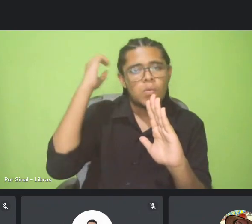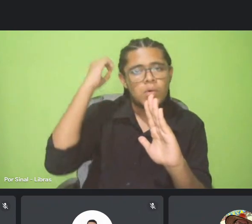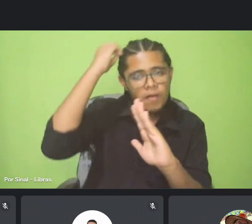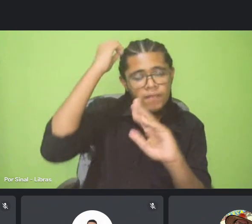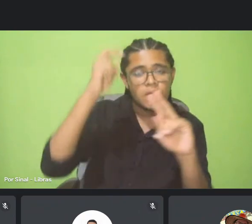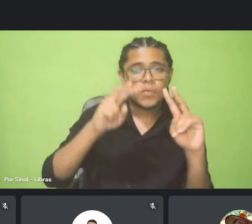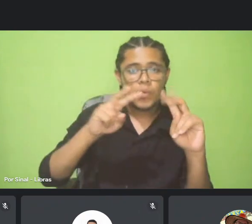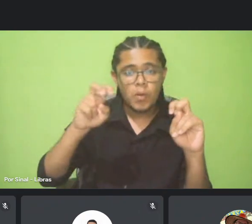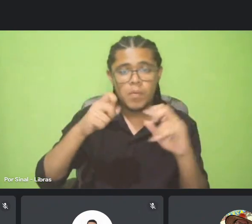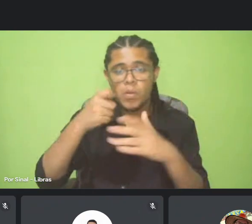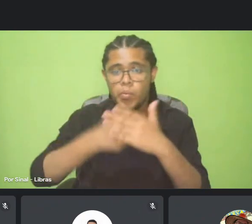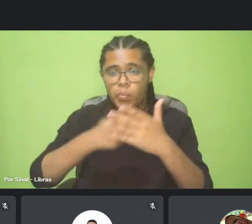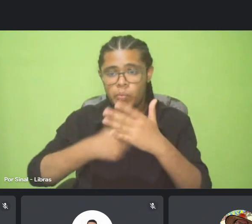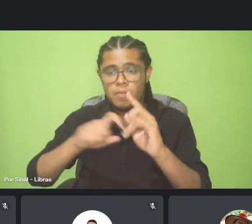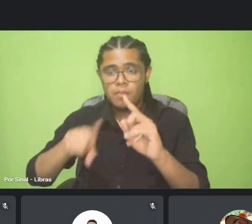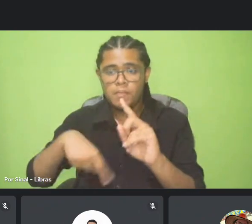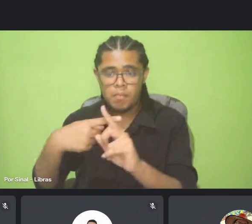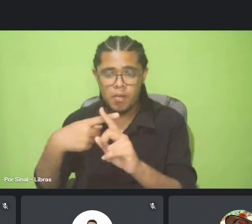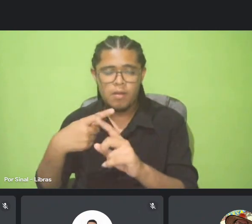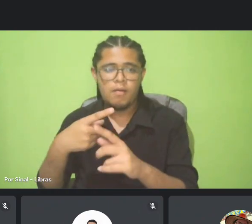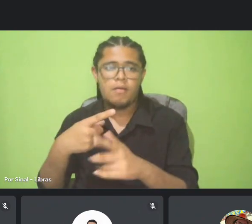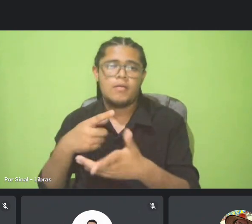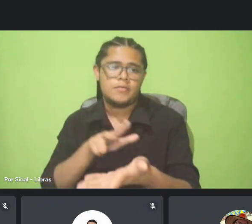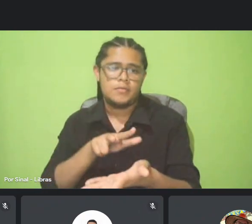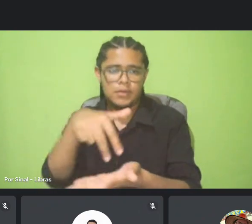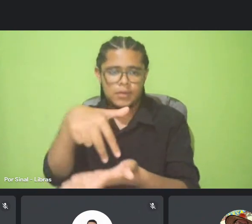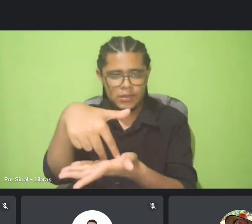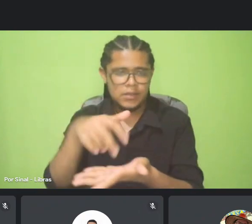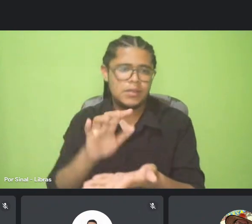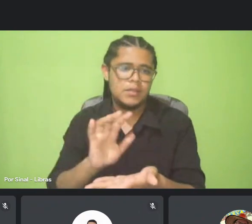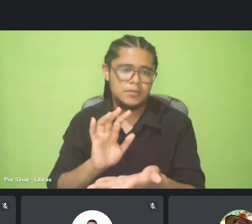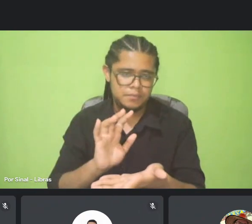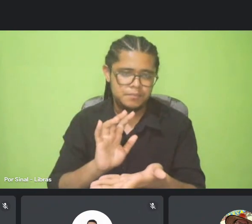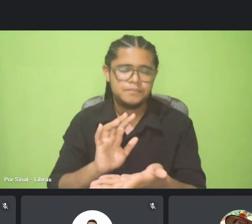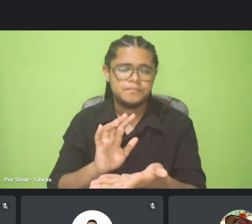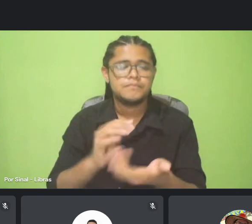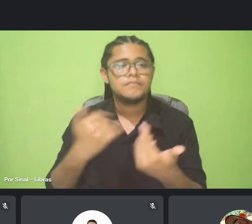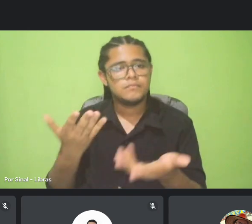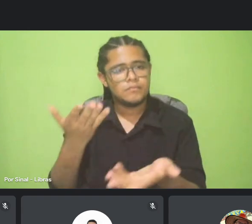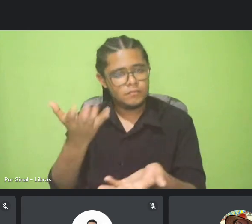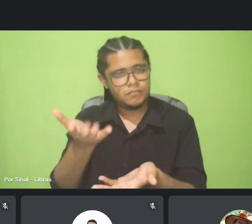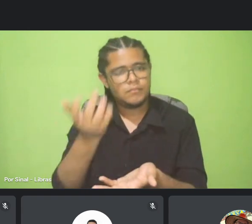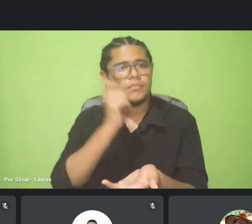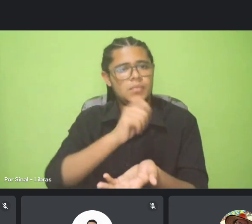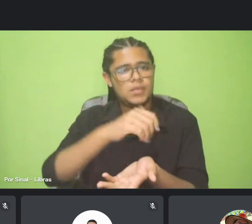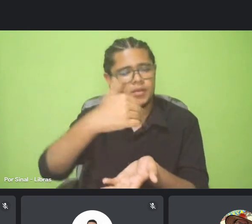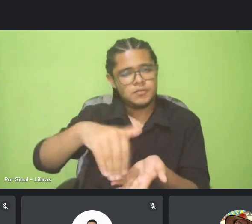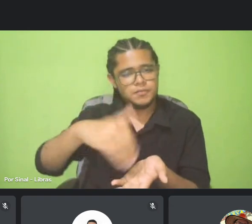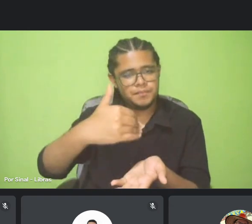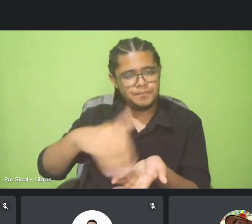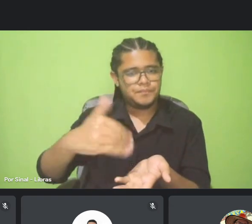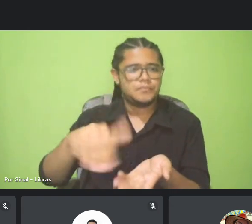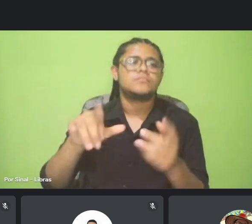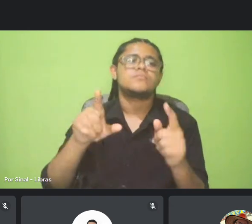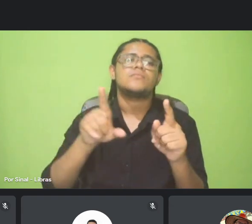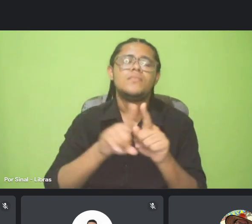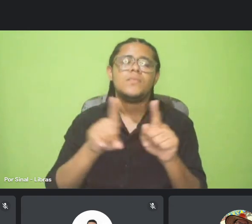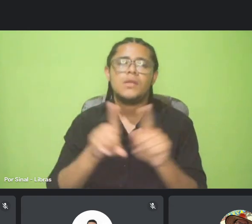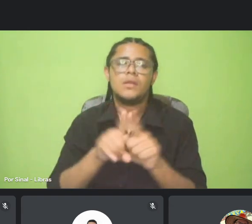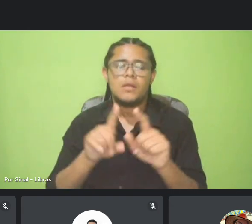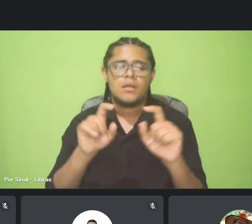resistências do MNPRN. Parilandre, outra coisa e, pessoal, seria